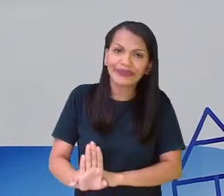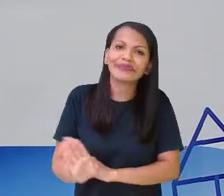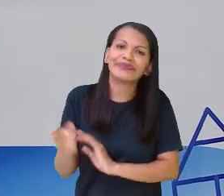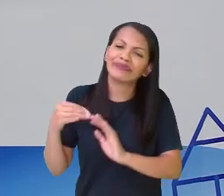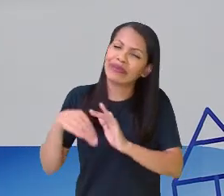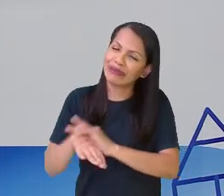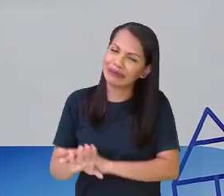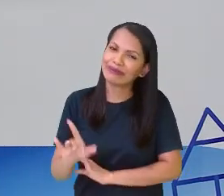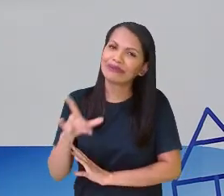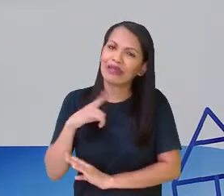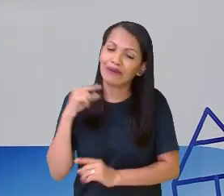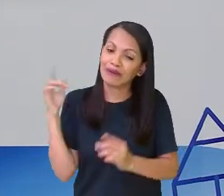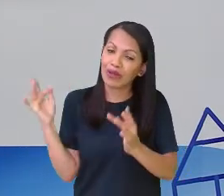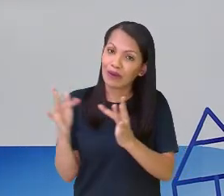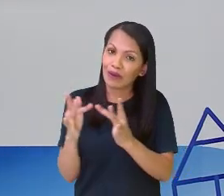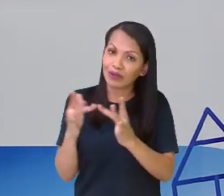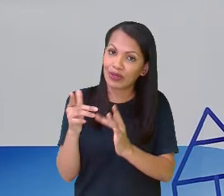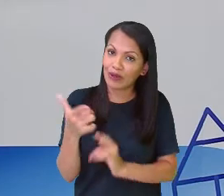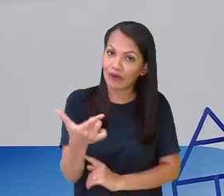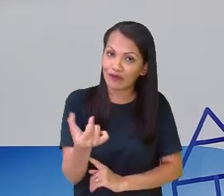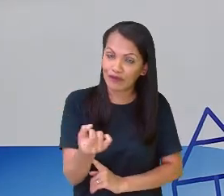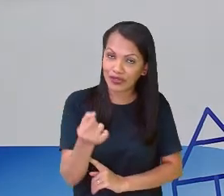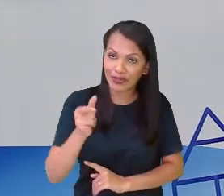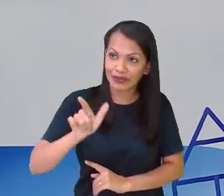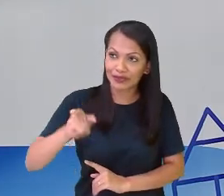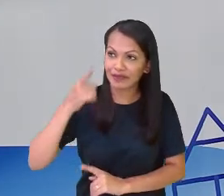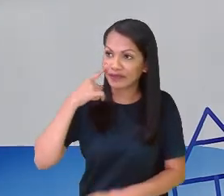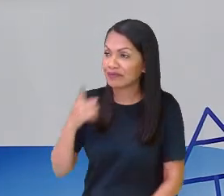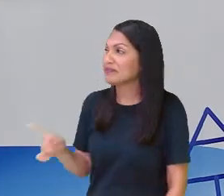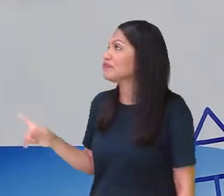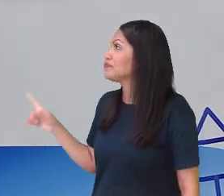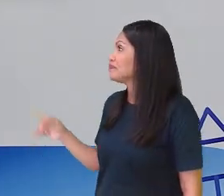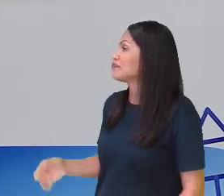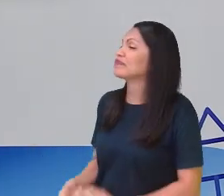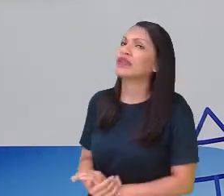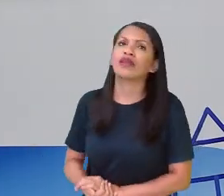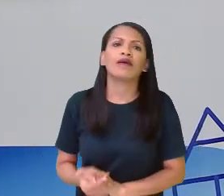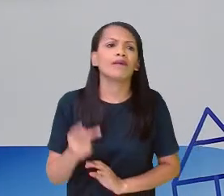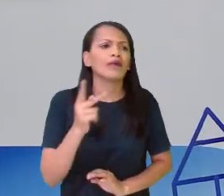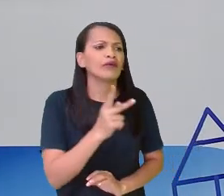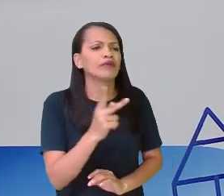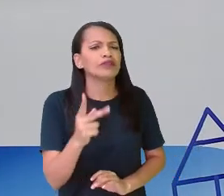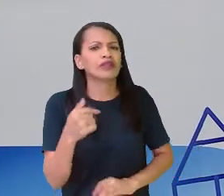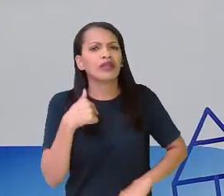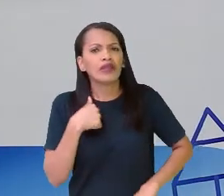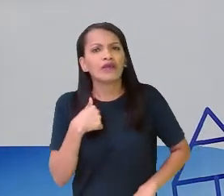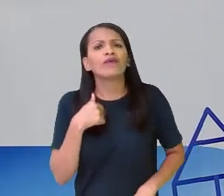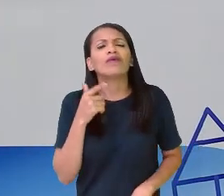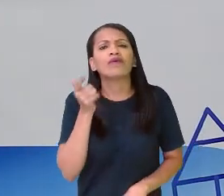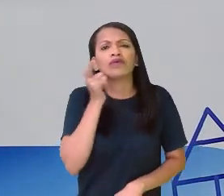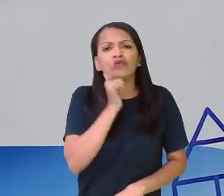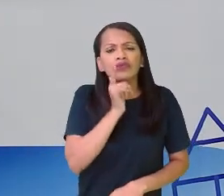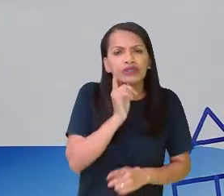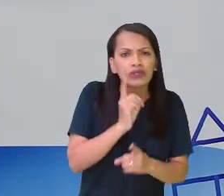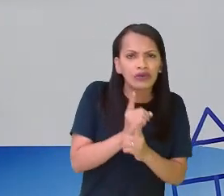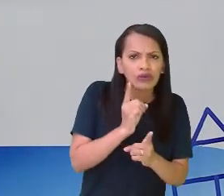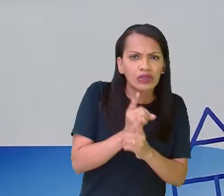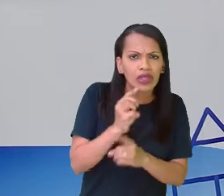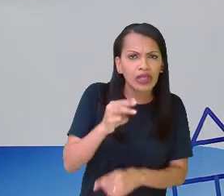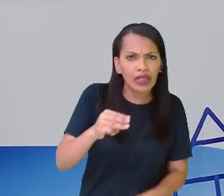têm mais contato. Então, o garrafão a gente vai medir em litro. Professora, eu conseguiria encontrar em